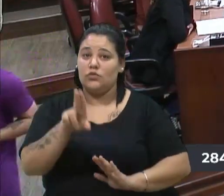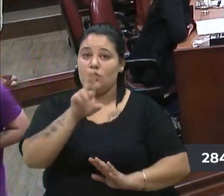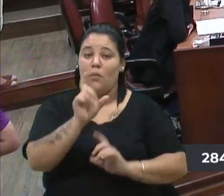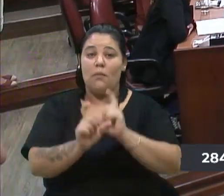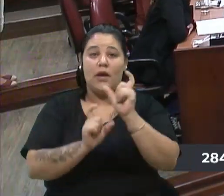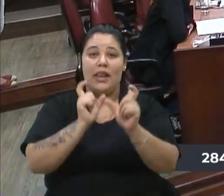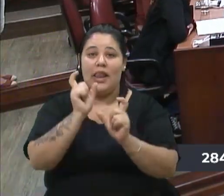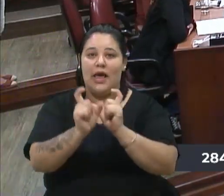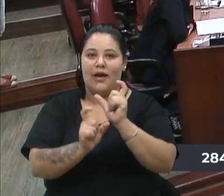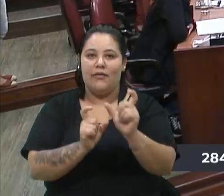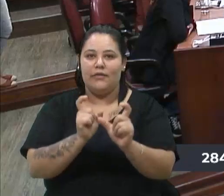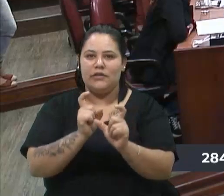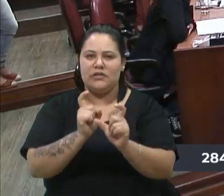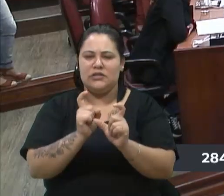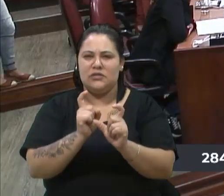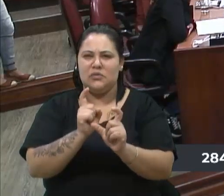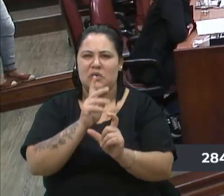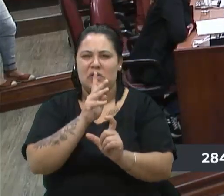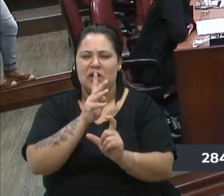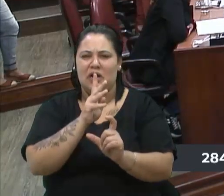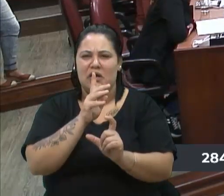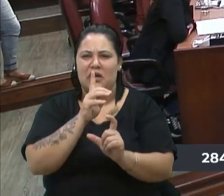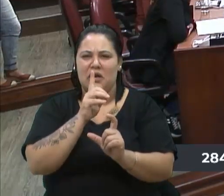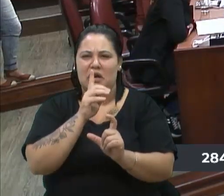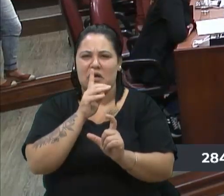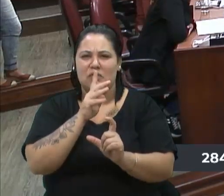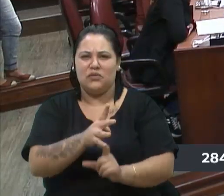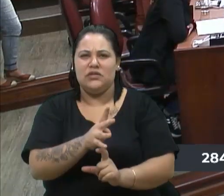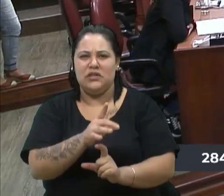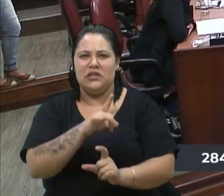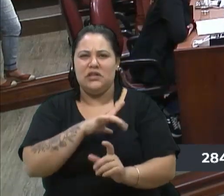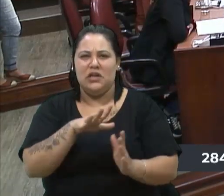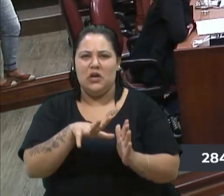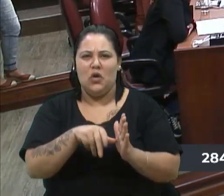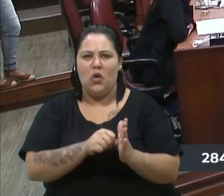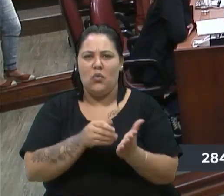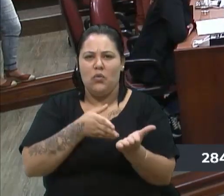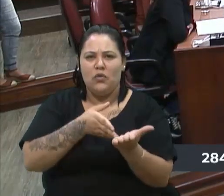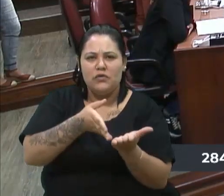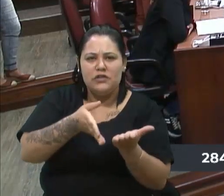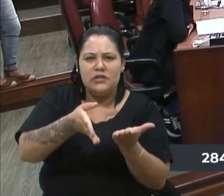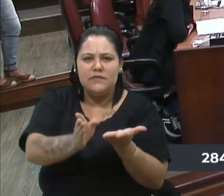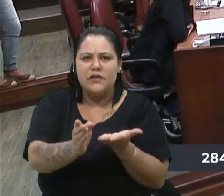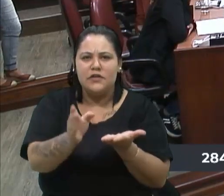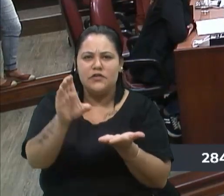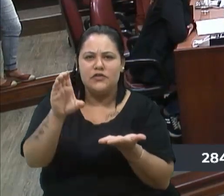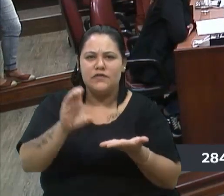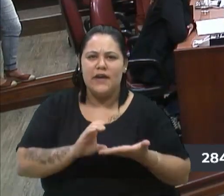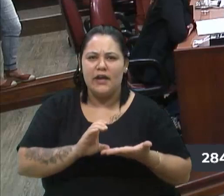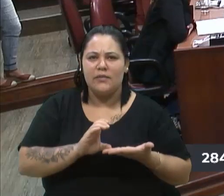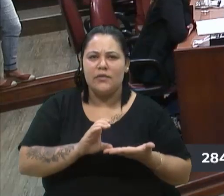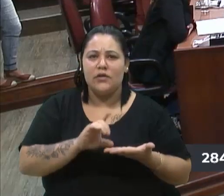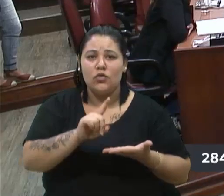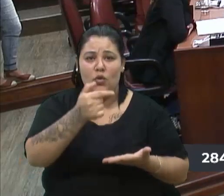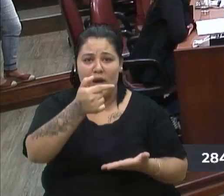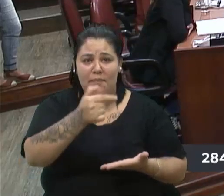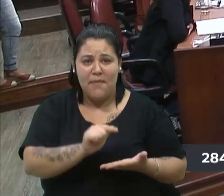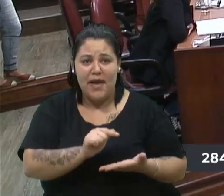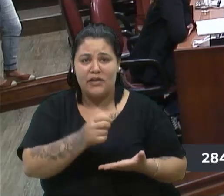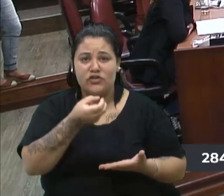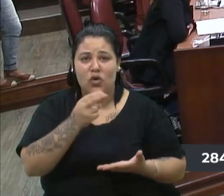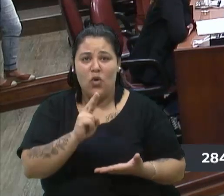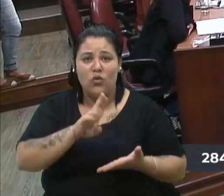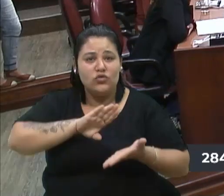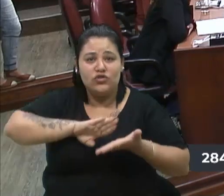que eu insinuei que tem furto e desvio de dinheiro. Em nenhum momento eu falei. Eu peço que a senhora ou revise os anais ou retire de imediato do